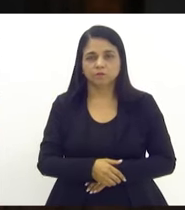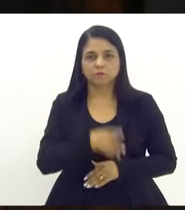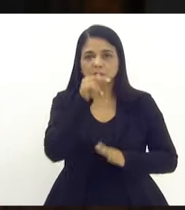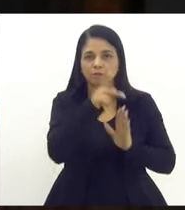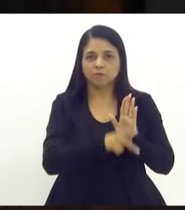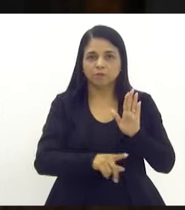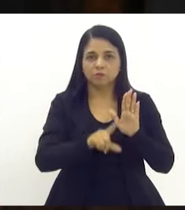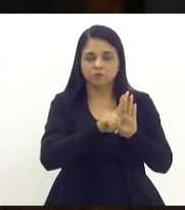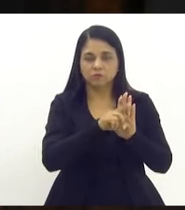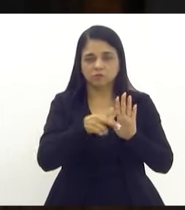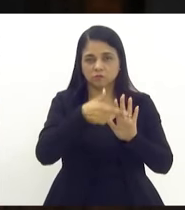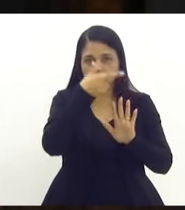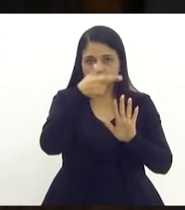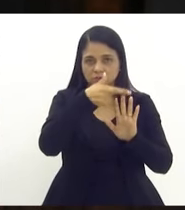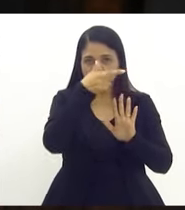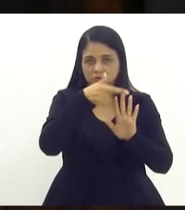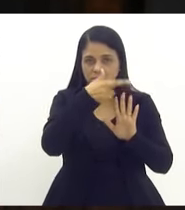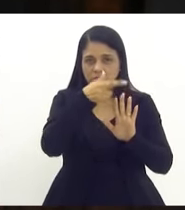Projeto de resolução